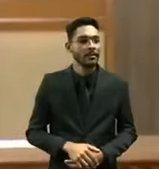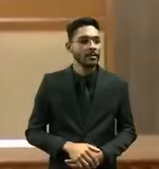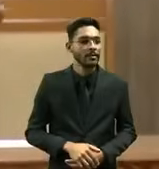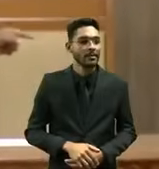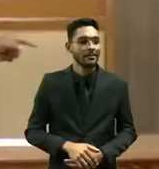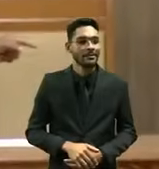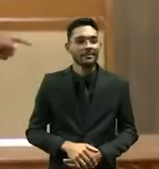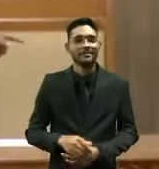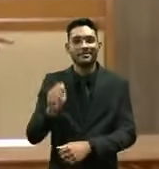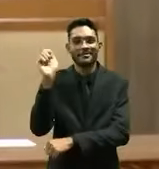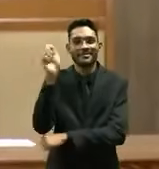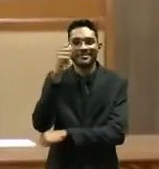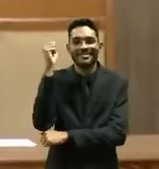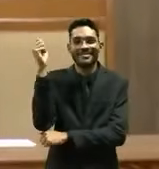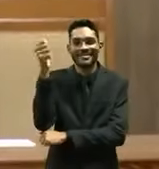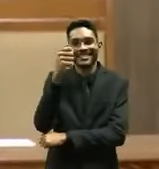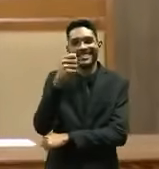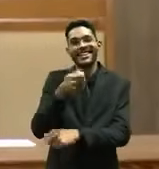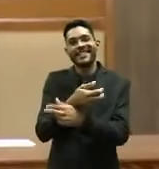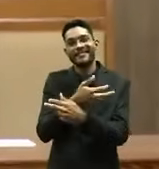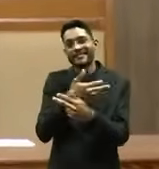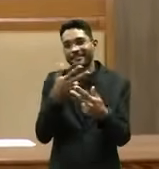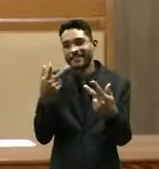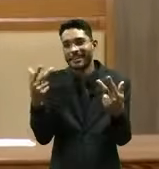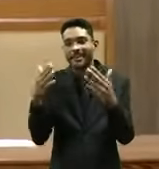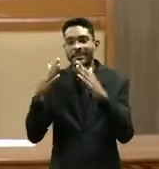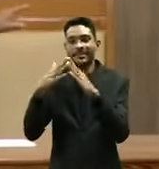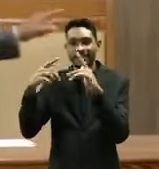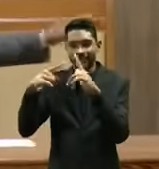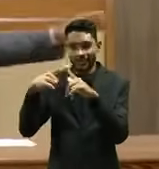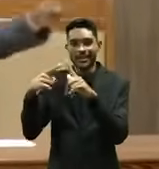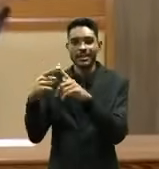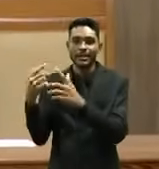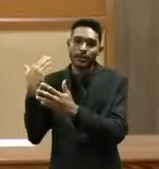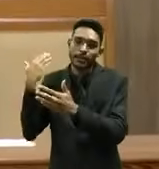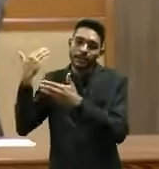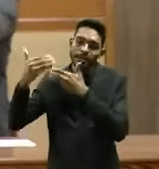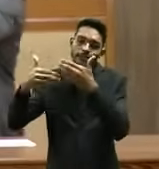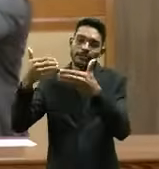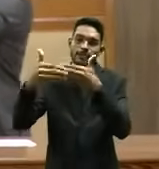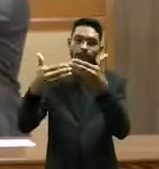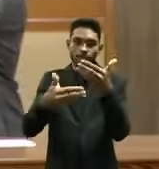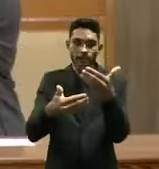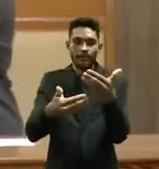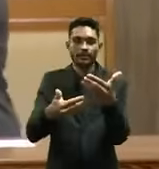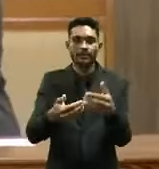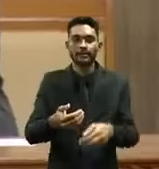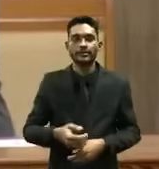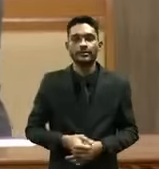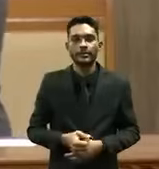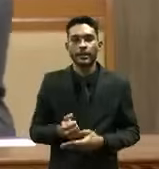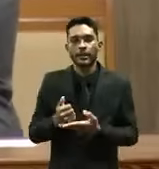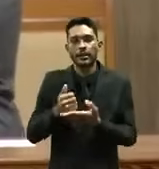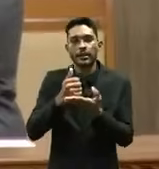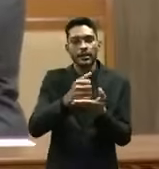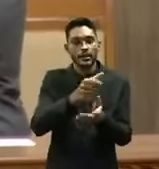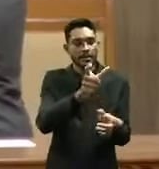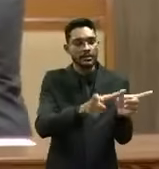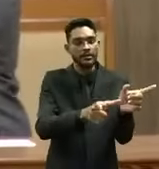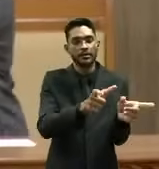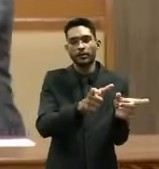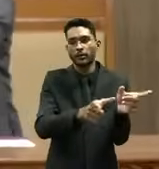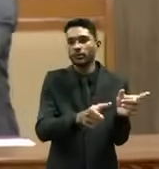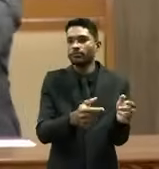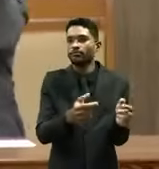da Igreja Batista e também presbiterianos que nem sequer ainda tinha ouvido falar em Pentecostal